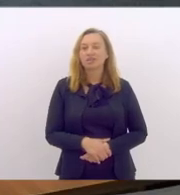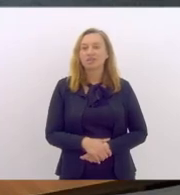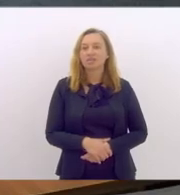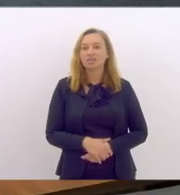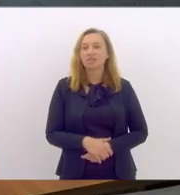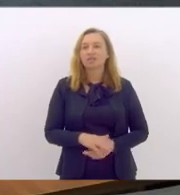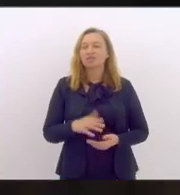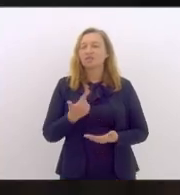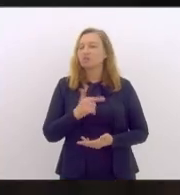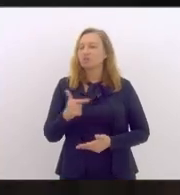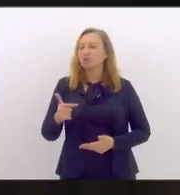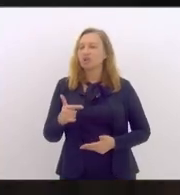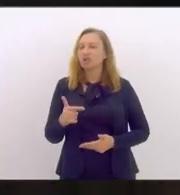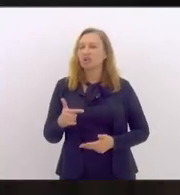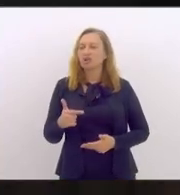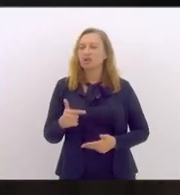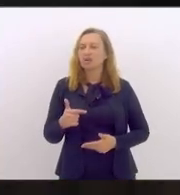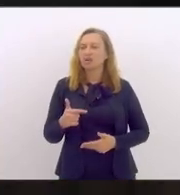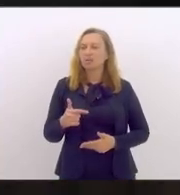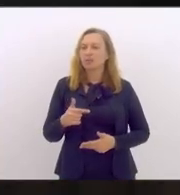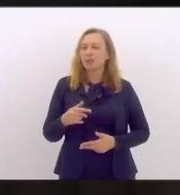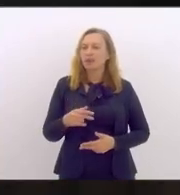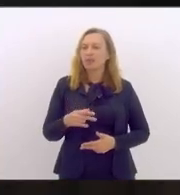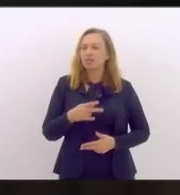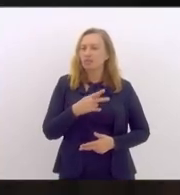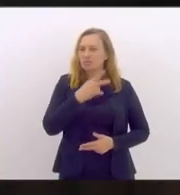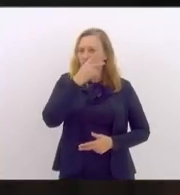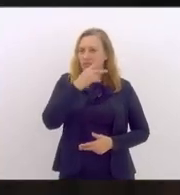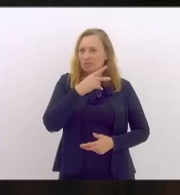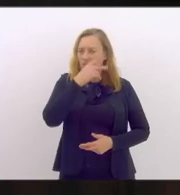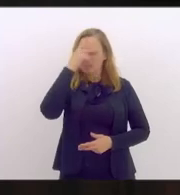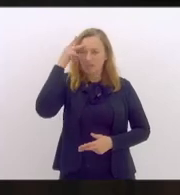não havendo mais orador inscrito